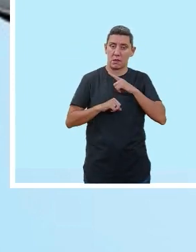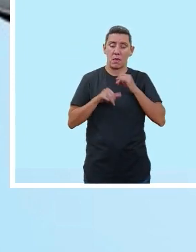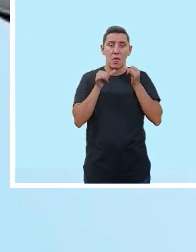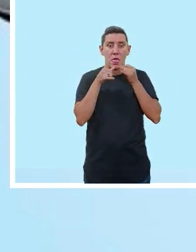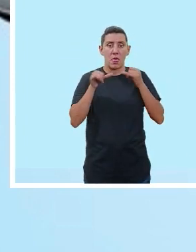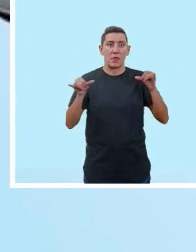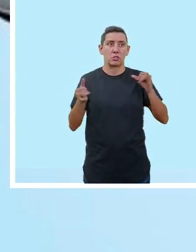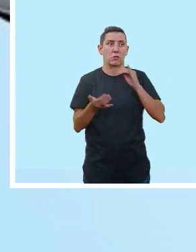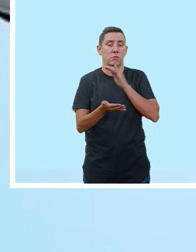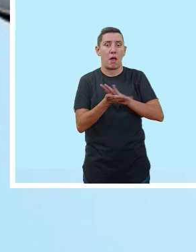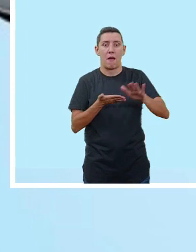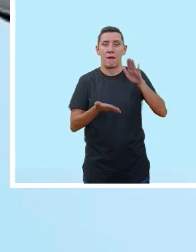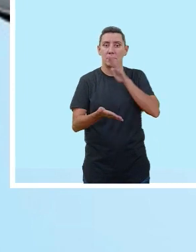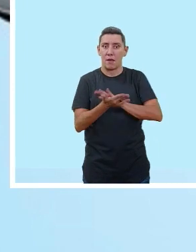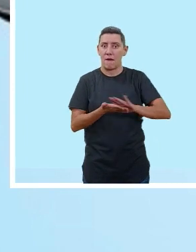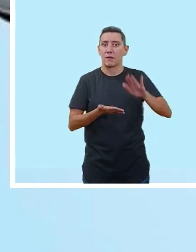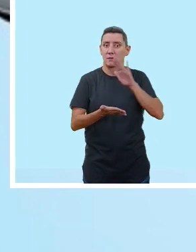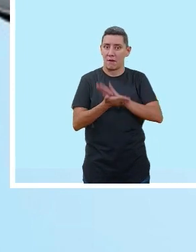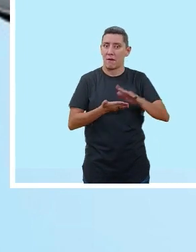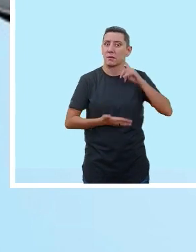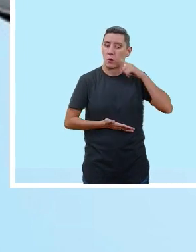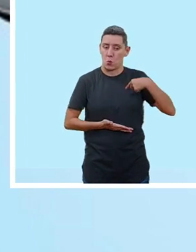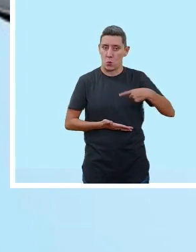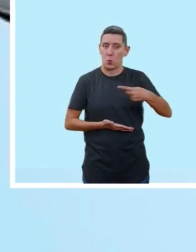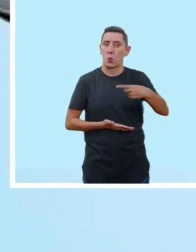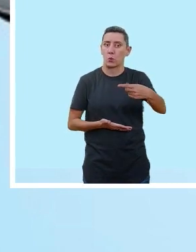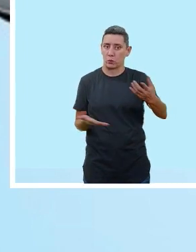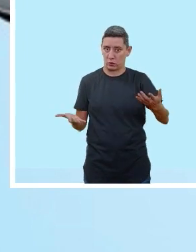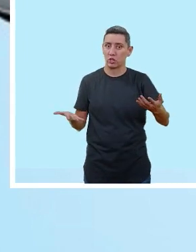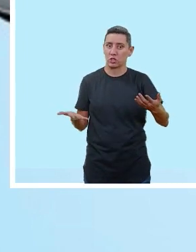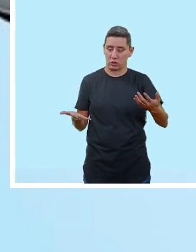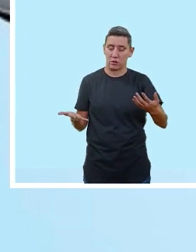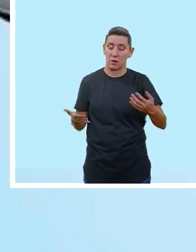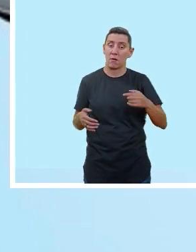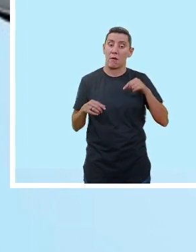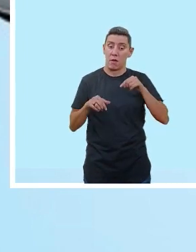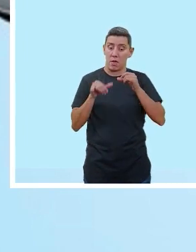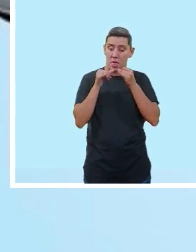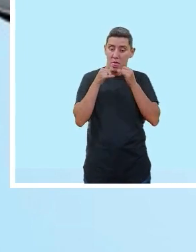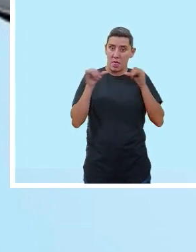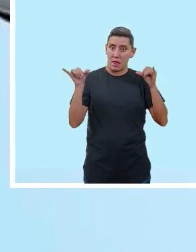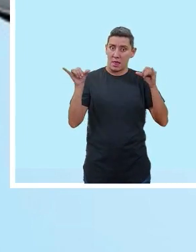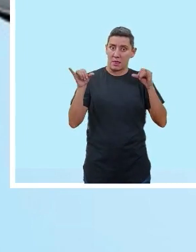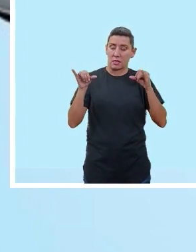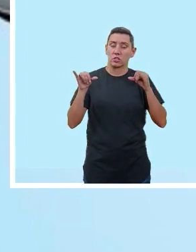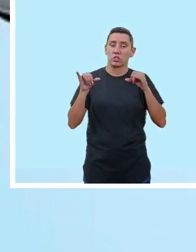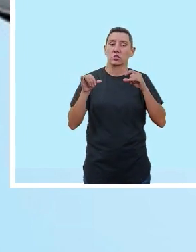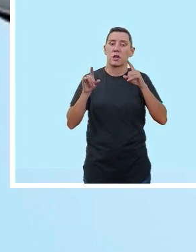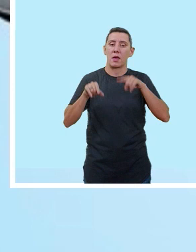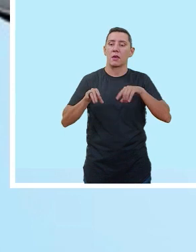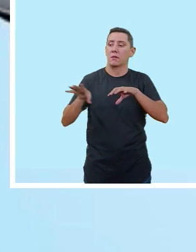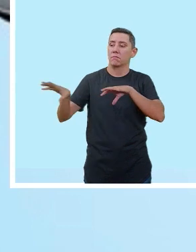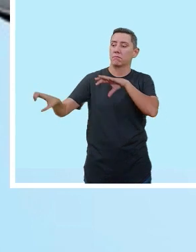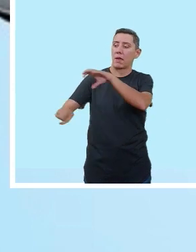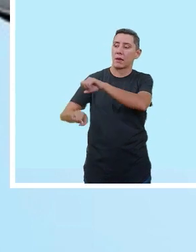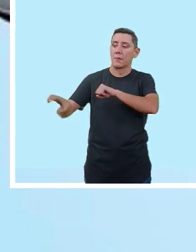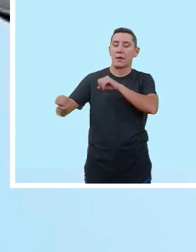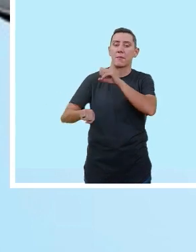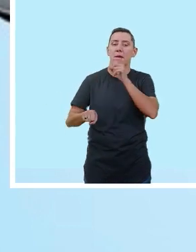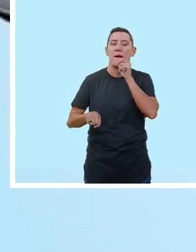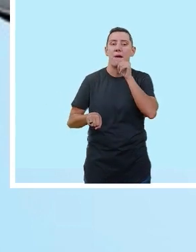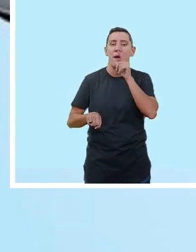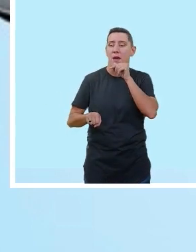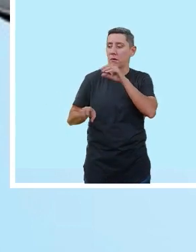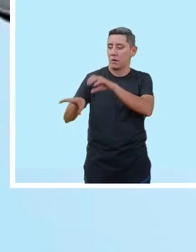do grid ou da conexão da concessionária, e essa energia ela é gerada de alguma forma, né? E ela pode